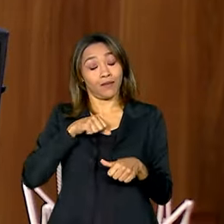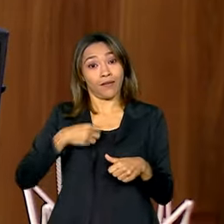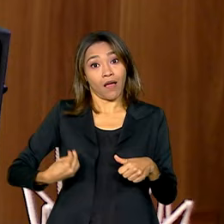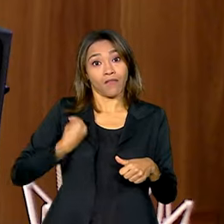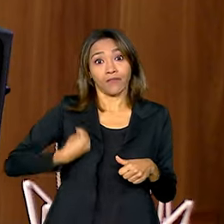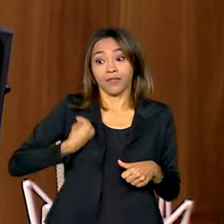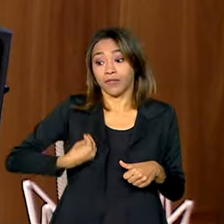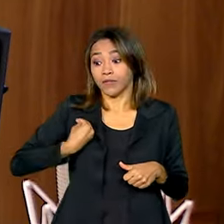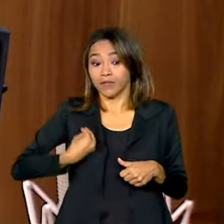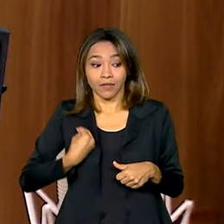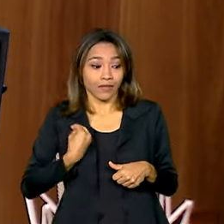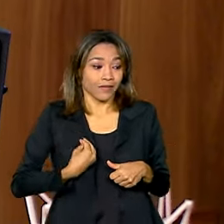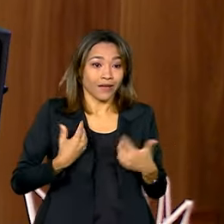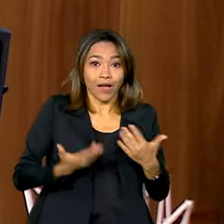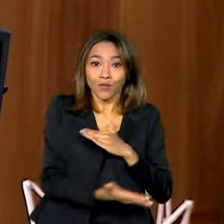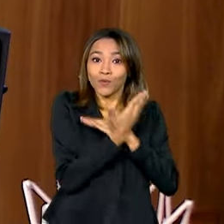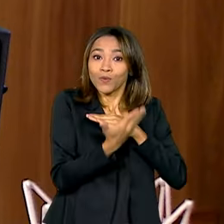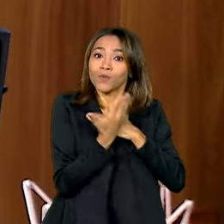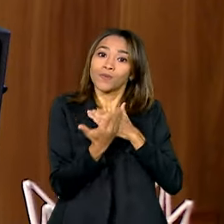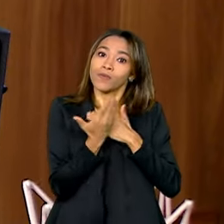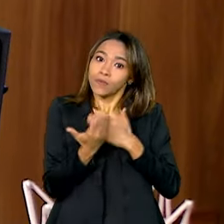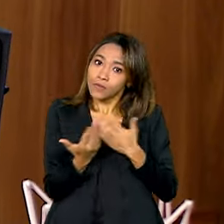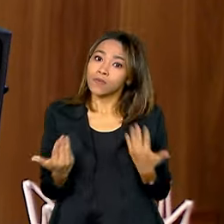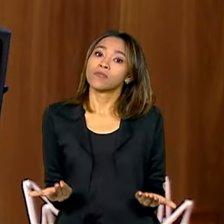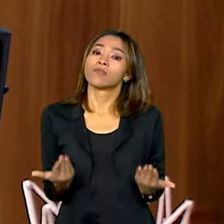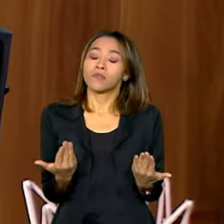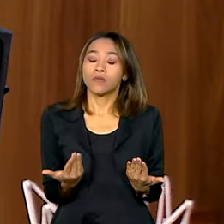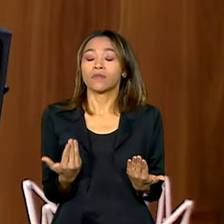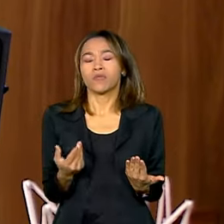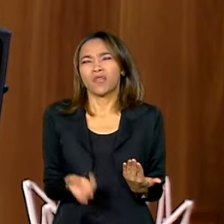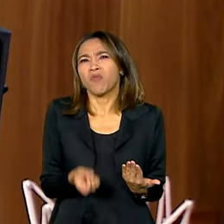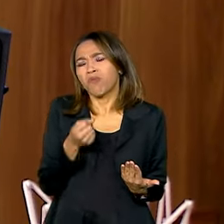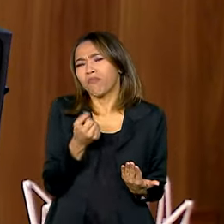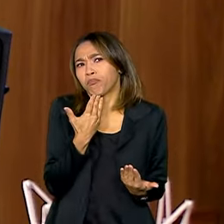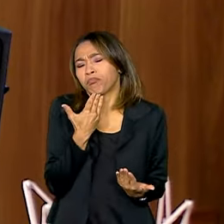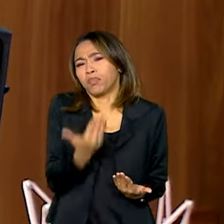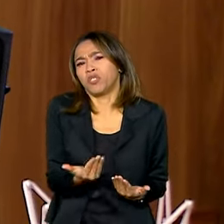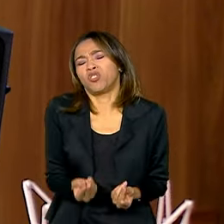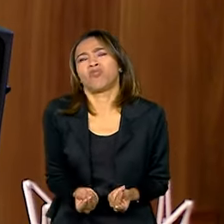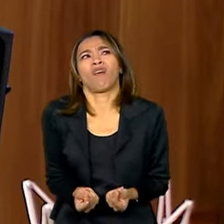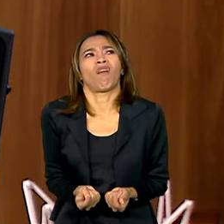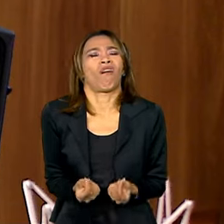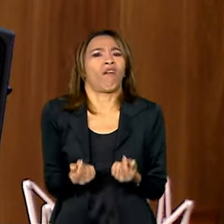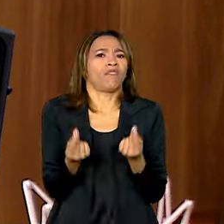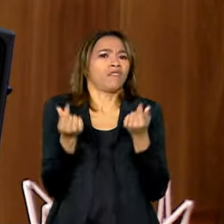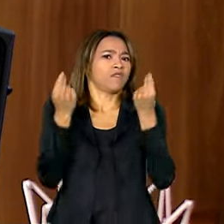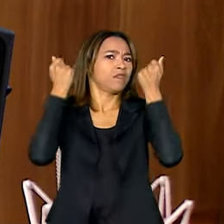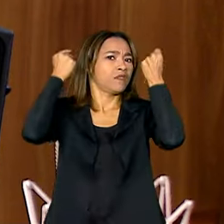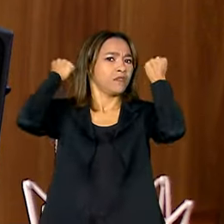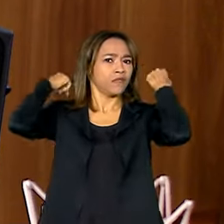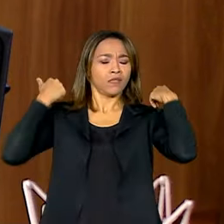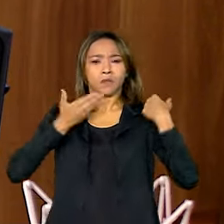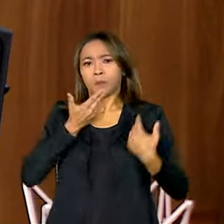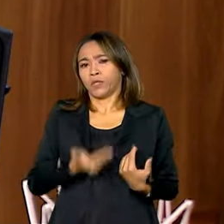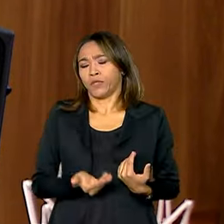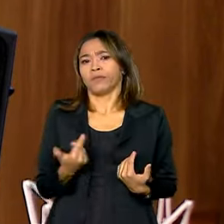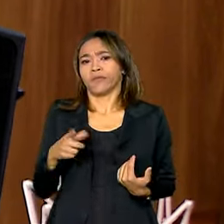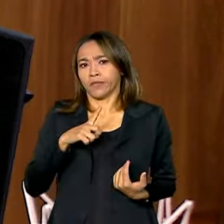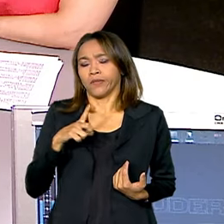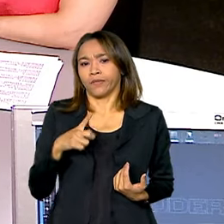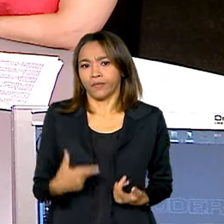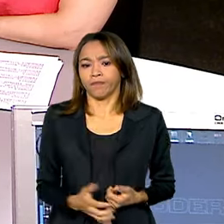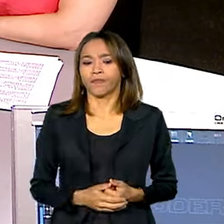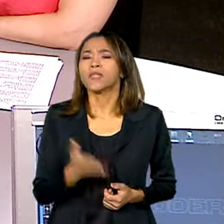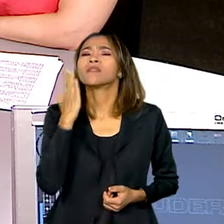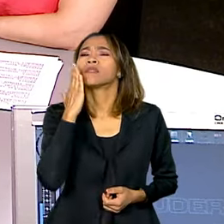e que, sem dúvida nenhuma, atende a uma demanda muito antiga, uma angústia muito grande que os pescadores e pescadoras tinham. O senhor tem ideia